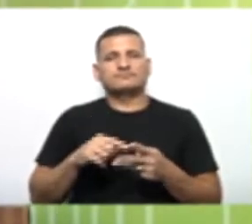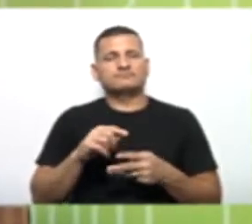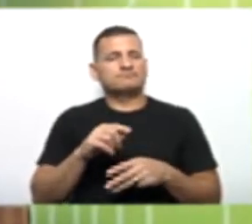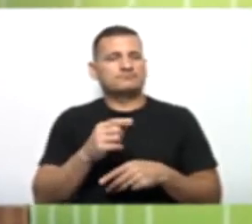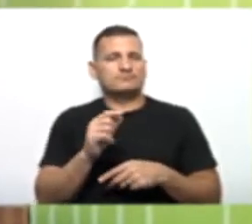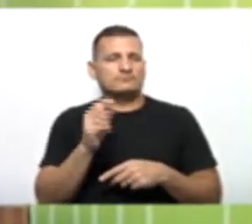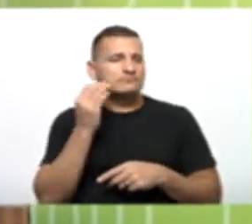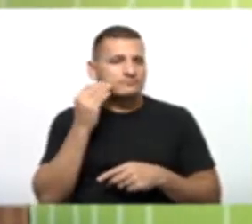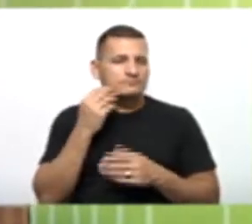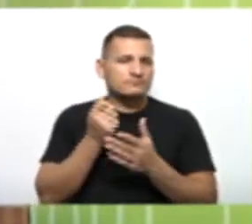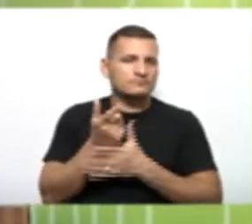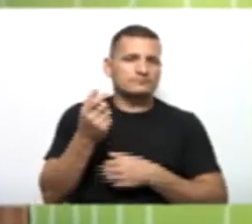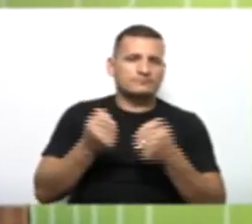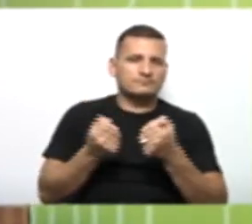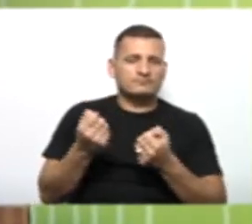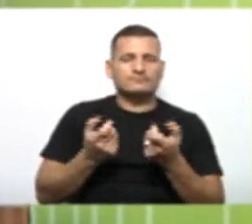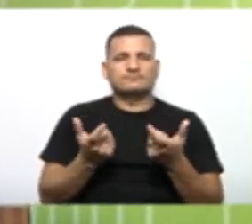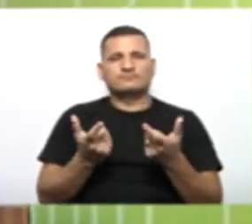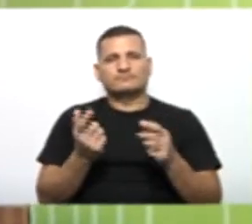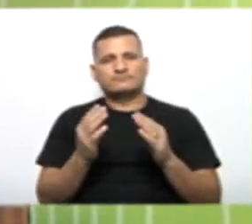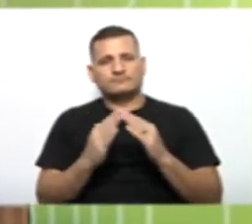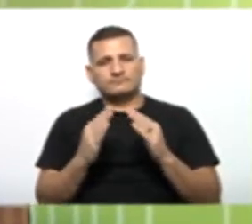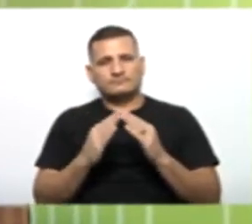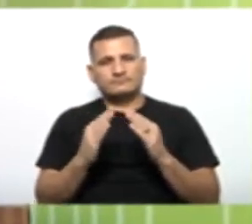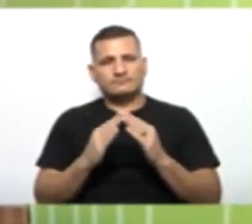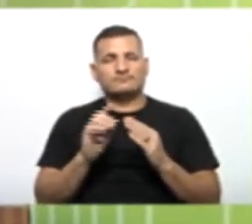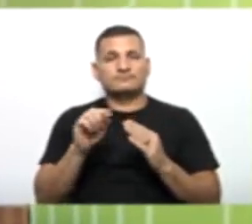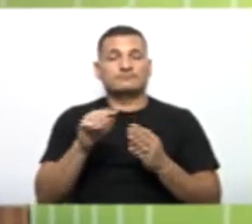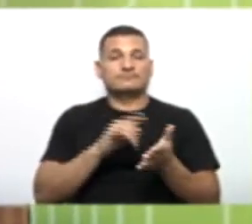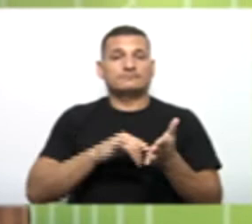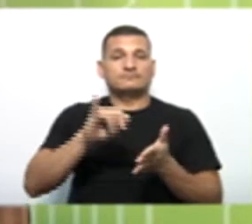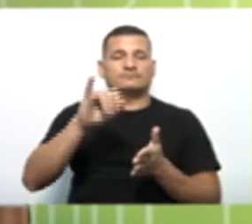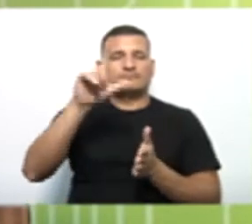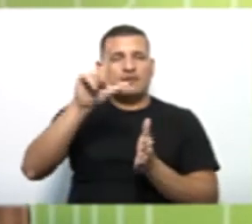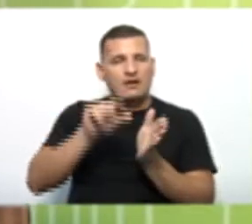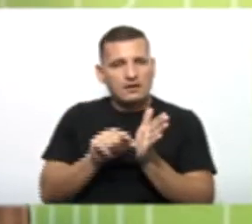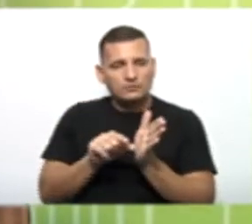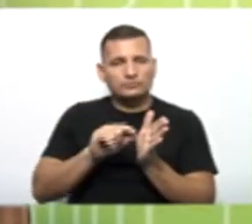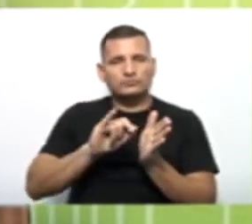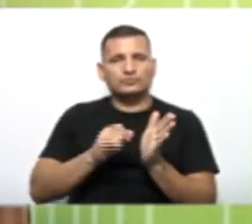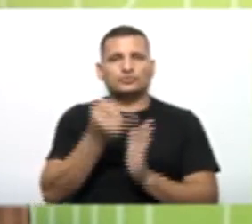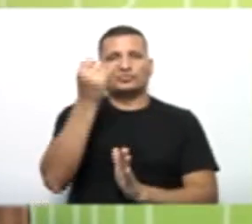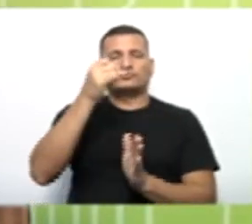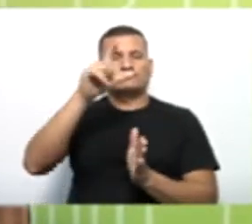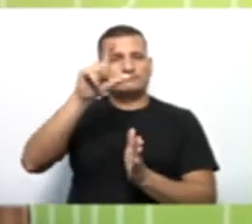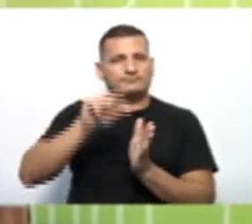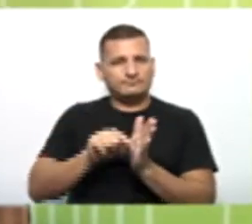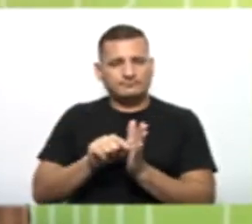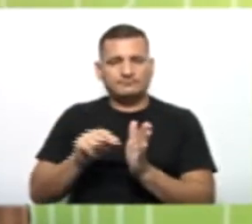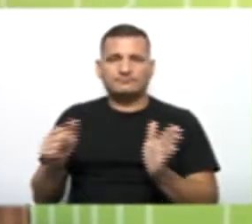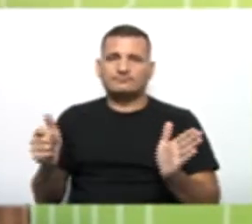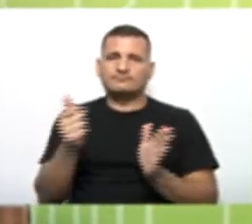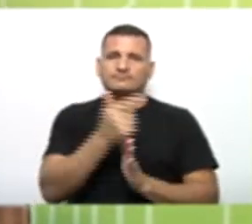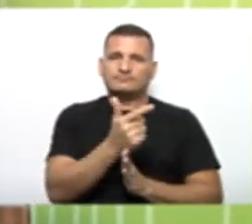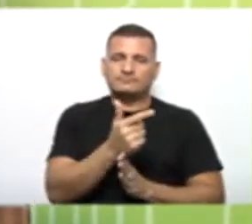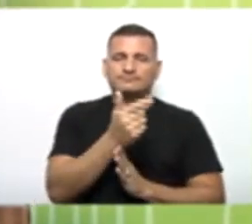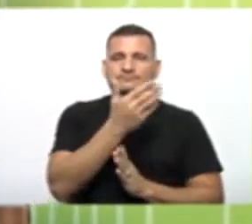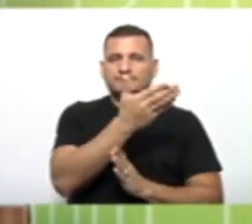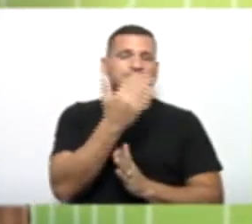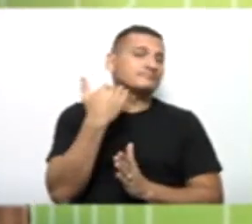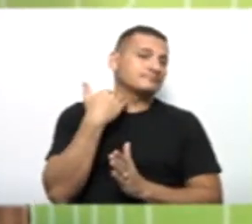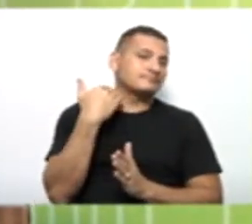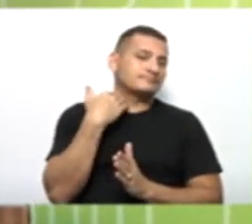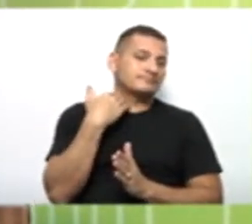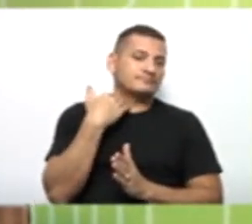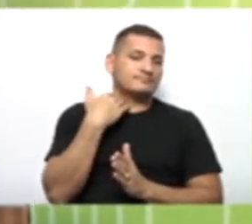quem tá comprar um carro uma casa com taxas de juros muito abaixo das taxas de juros que são oferecidas